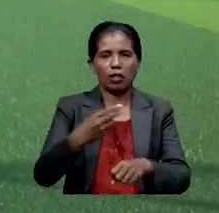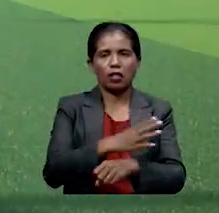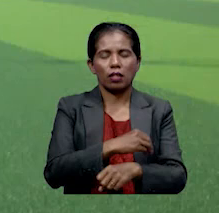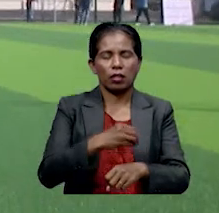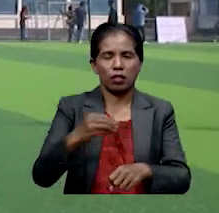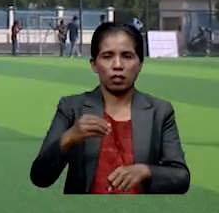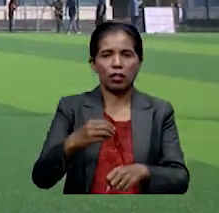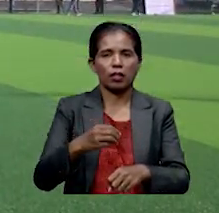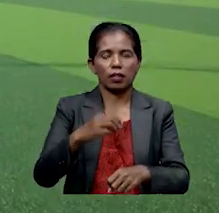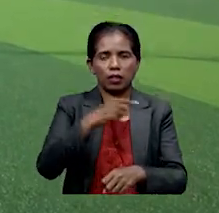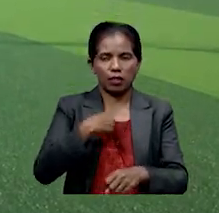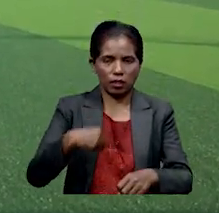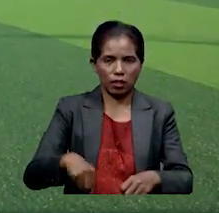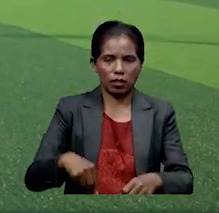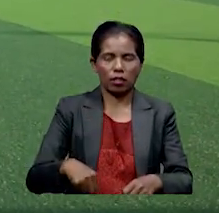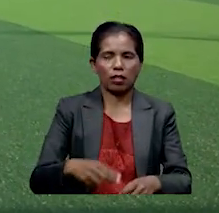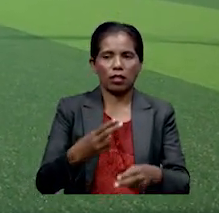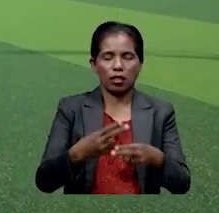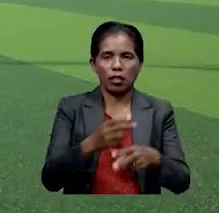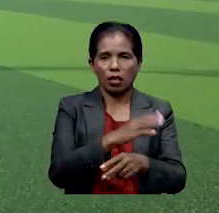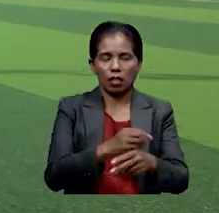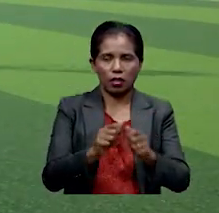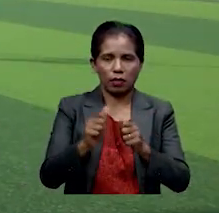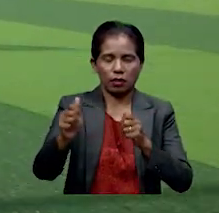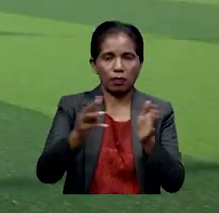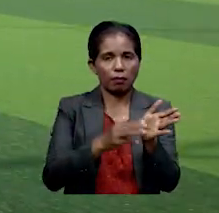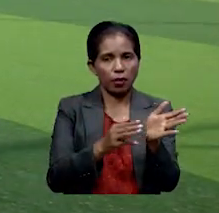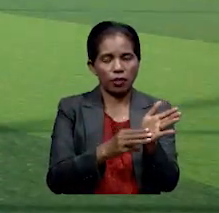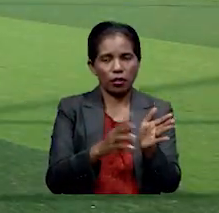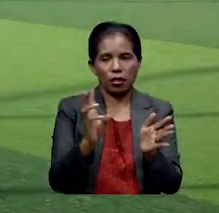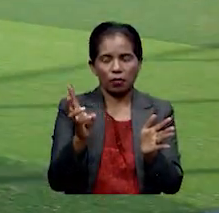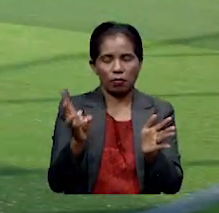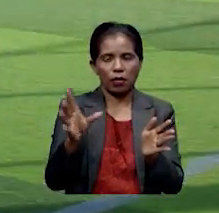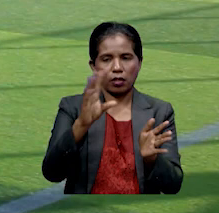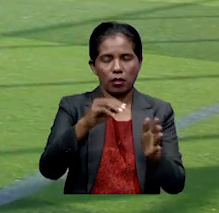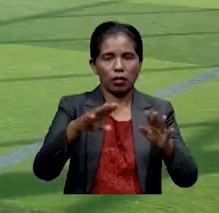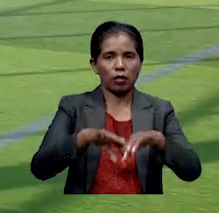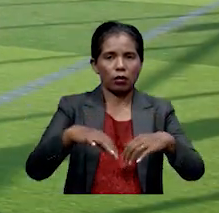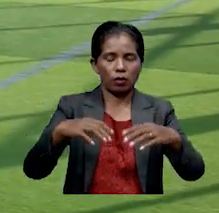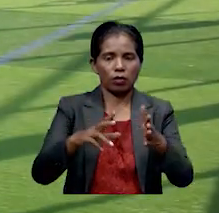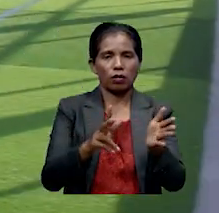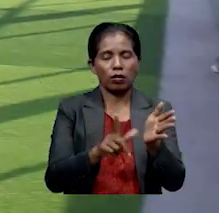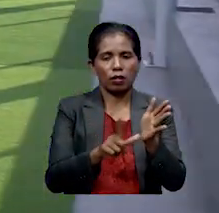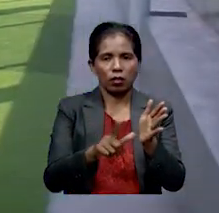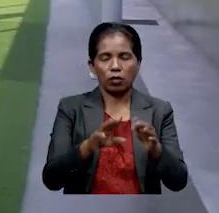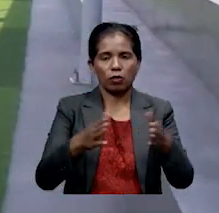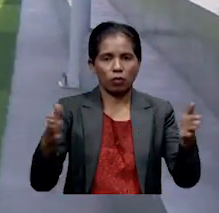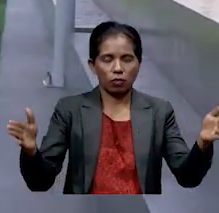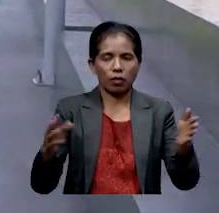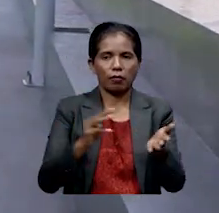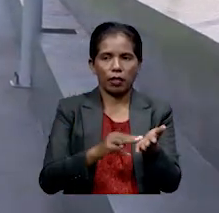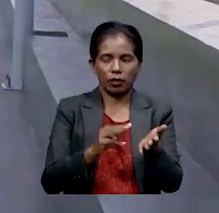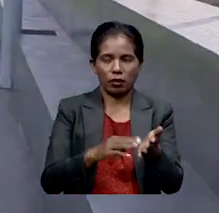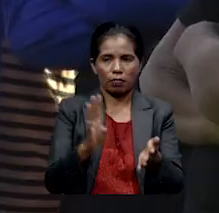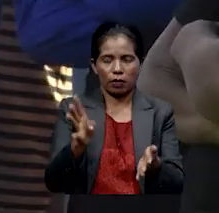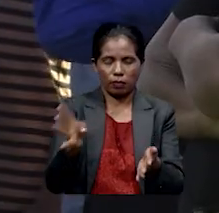Construction Unipessoal LDA, onde Naruk Hamutuk Metro Nenulu Resignen, Nonia Luang Hamutuk Metro Hatnulu Resinghitu. Ministro da